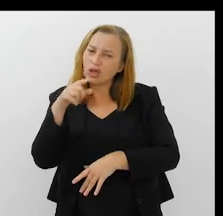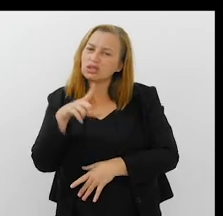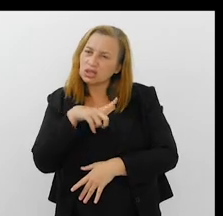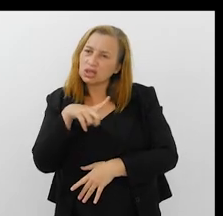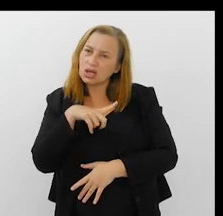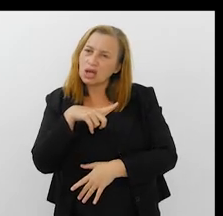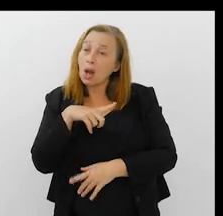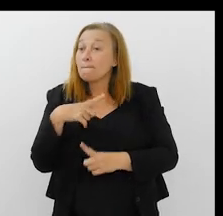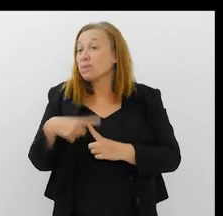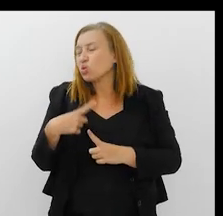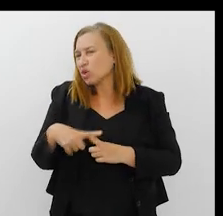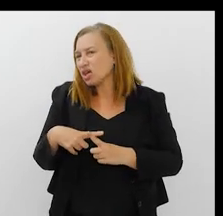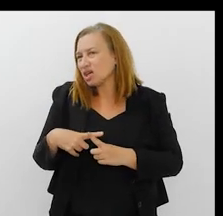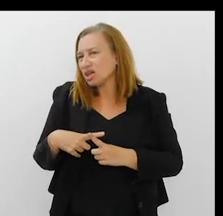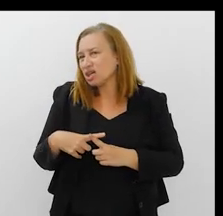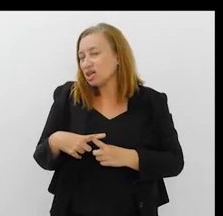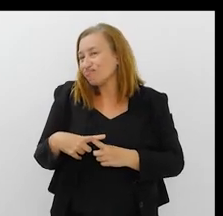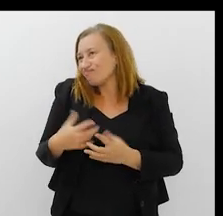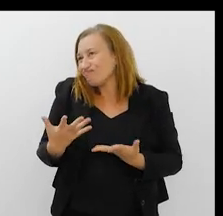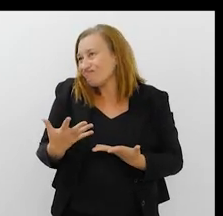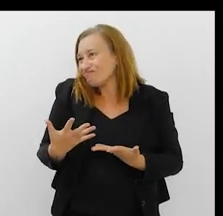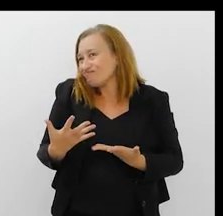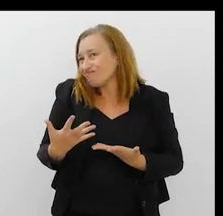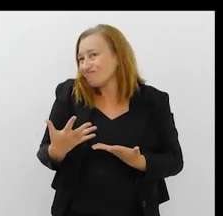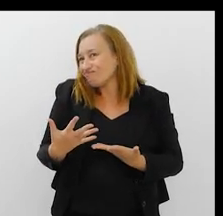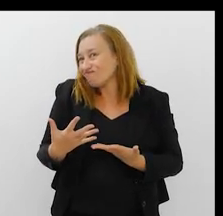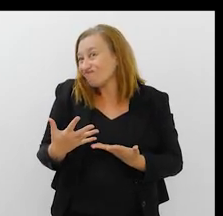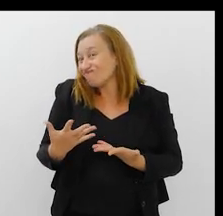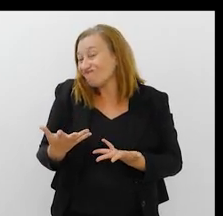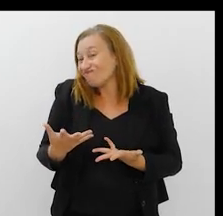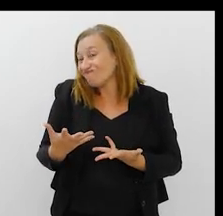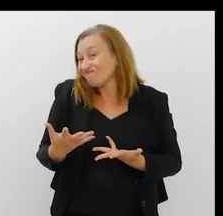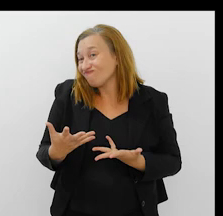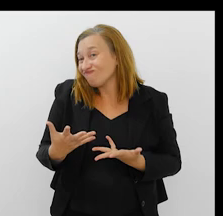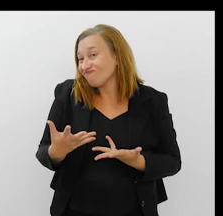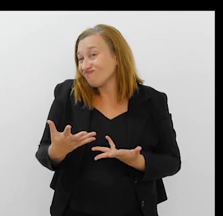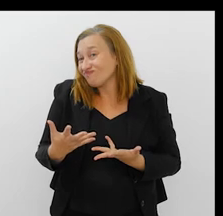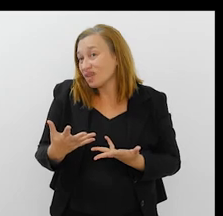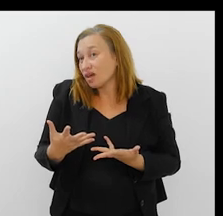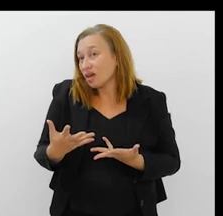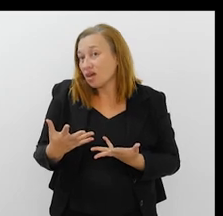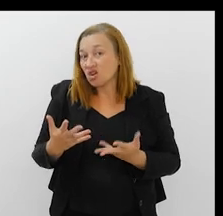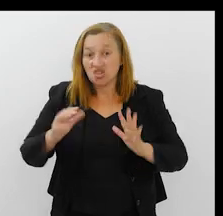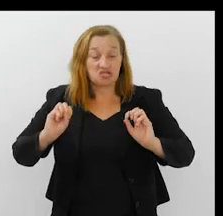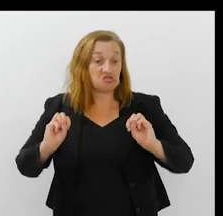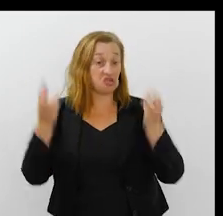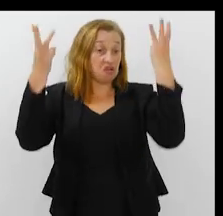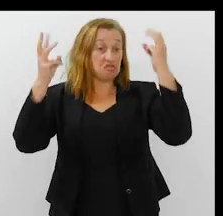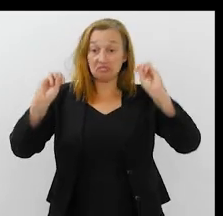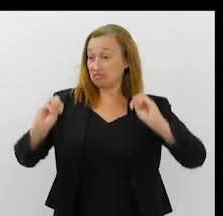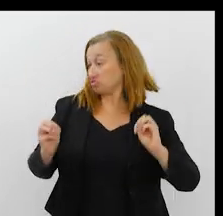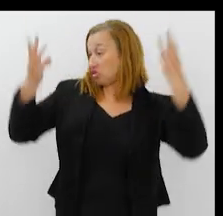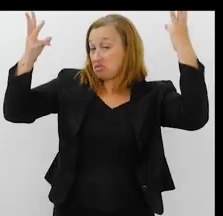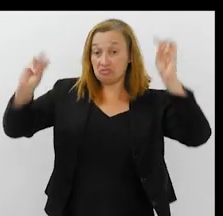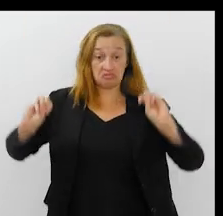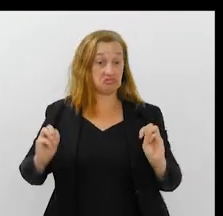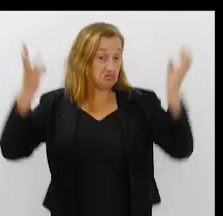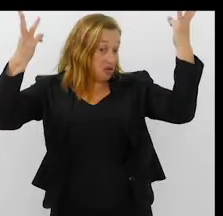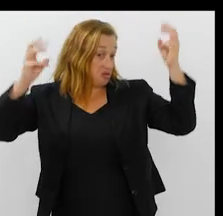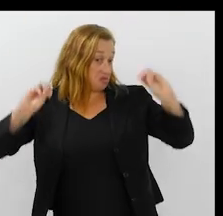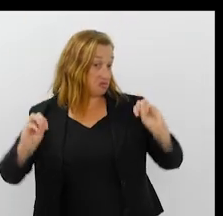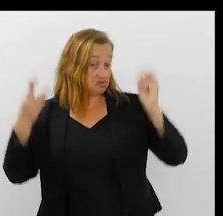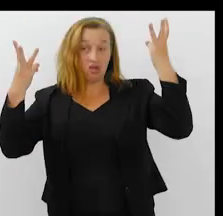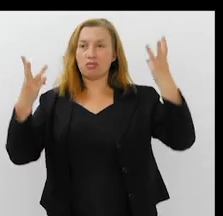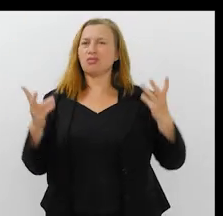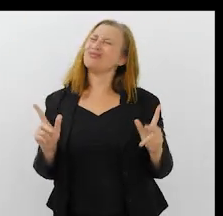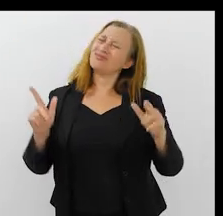tinha a dúvida. Porque você querer... Aquilo está virando, querendo virar um espetáculo, né? De